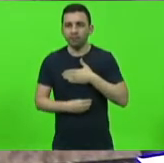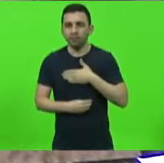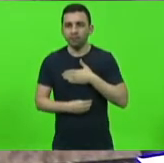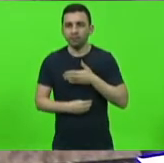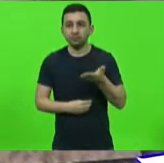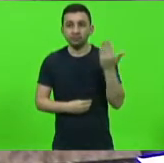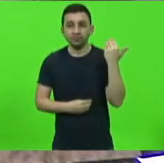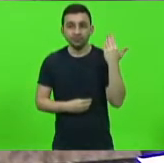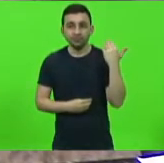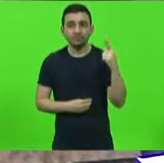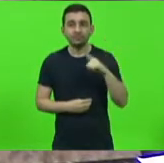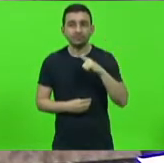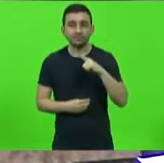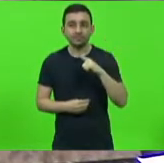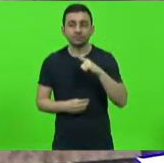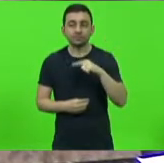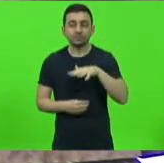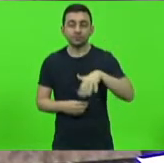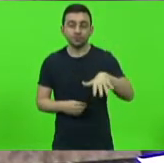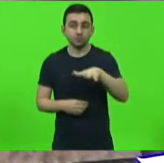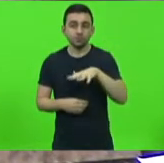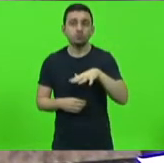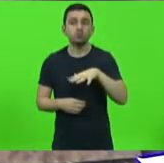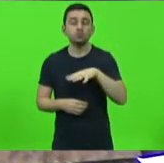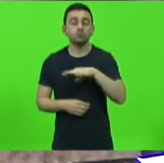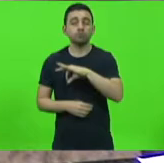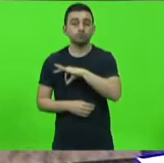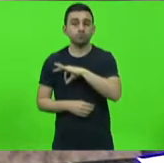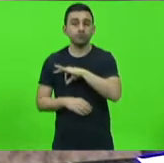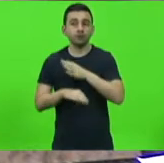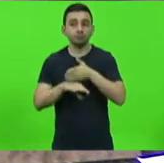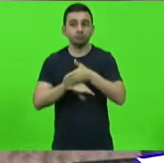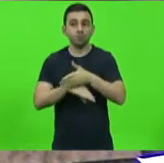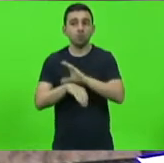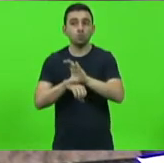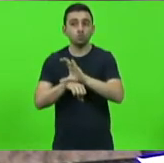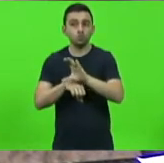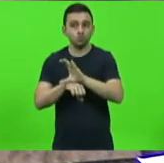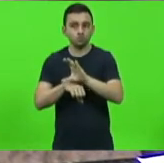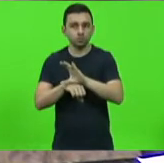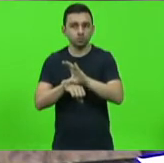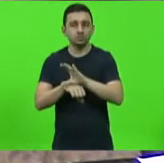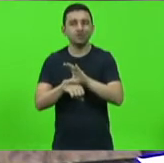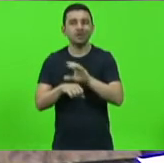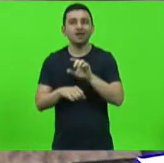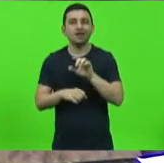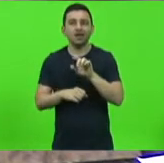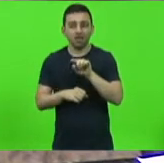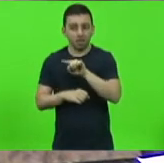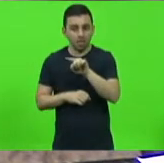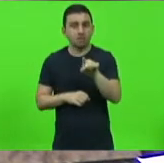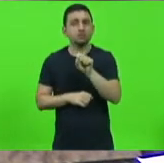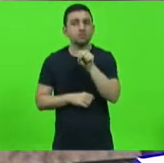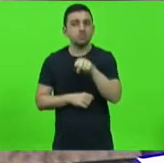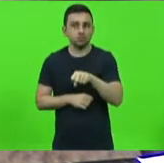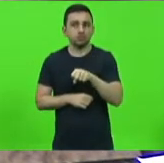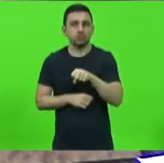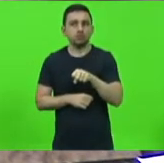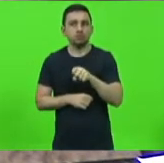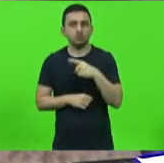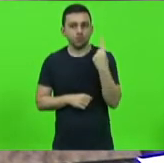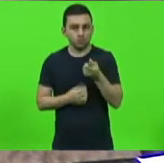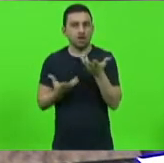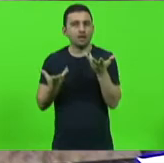contemplava os prazos que entravam, então, no curso de cadetes. Esse, sim, a gente até